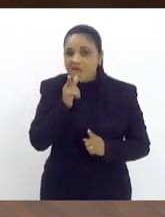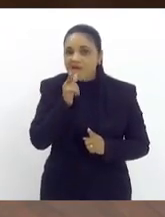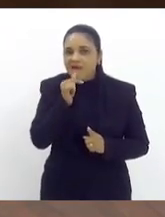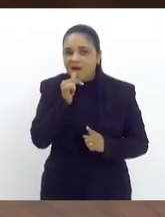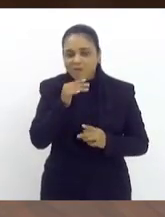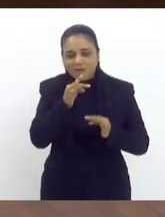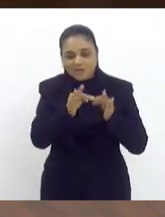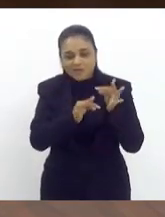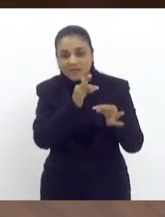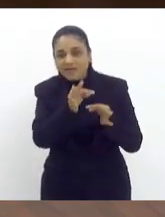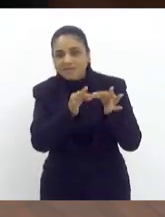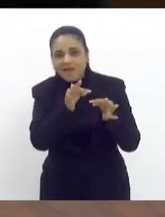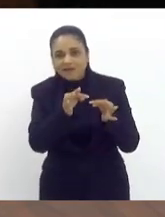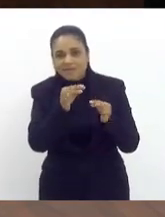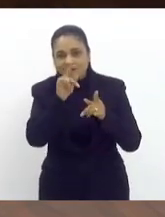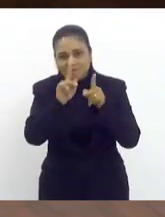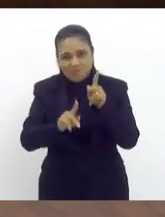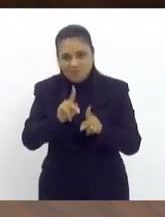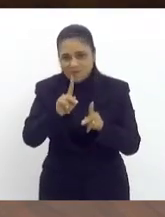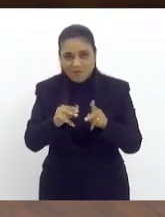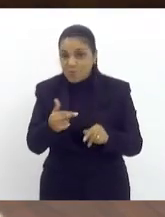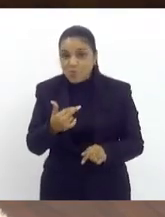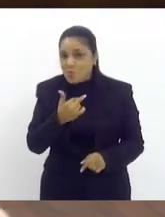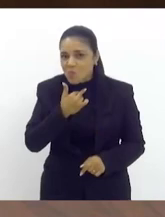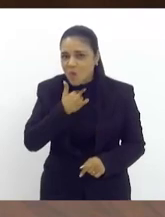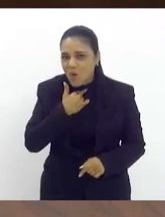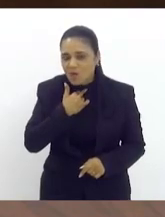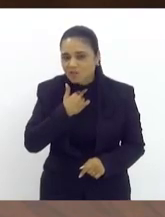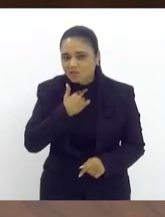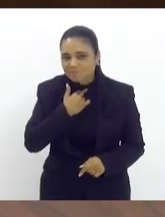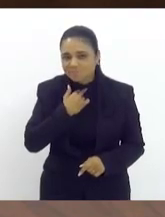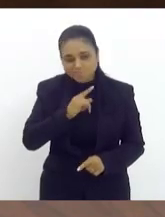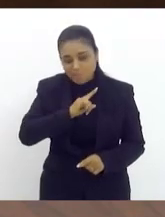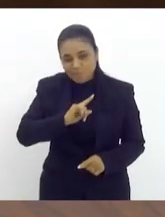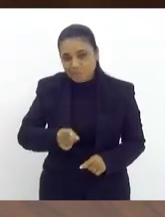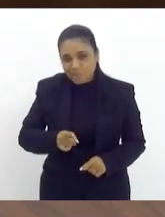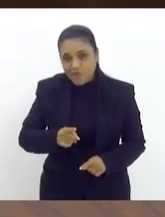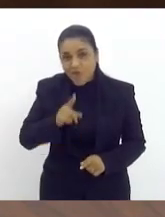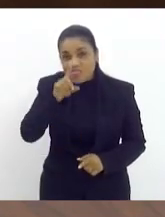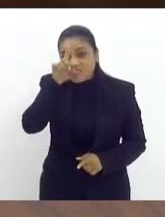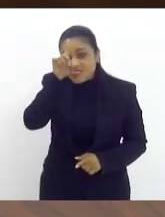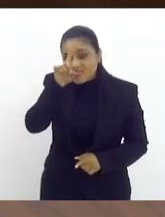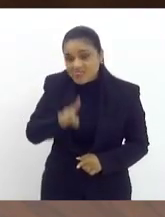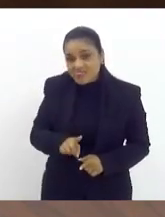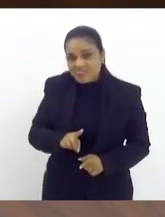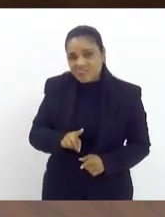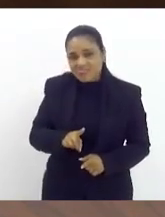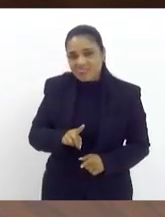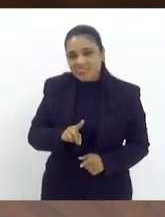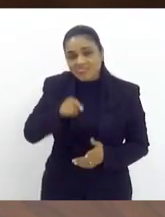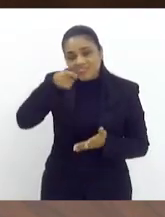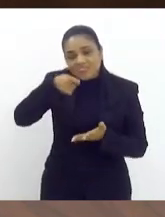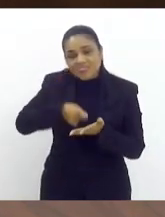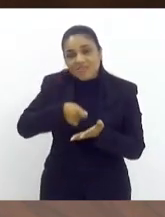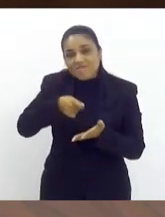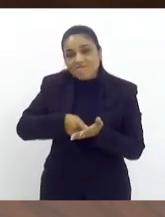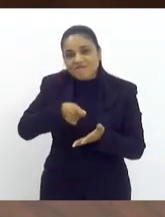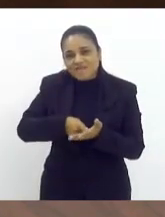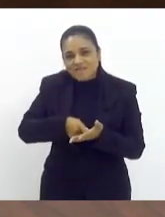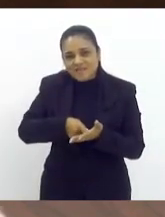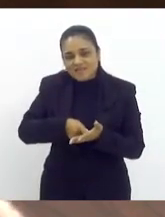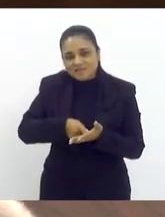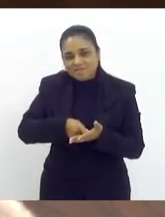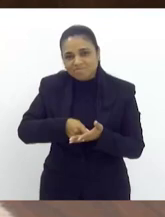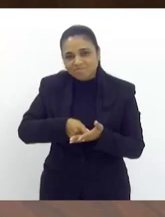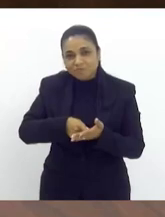à população. Não pode. É um dever do Estado fornecer essa água. Além do